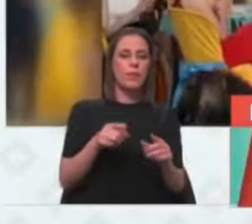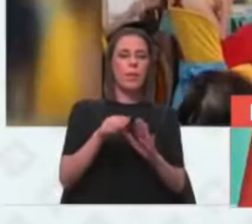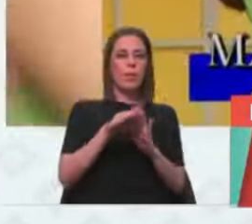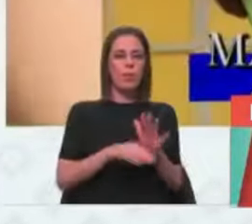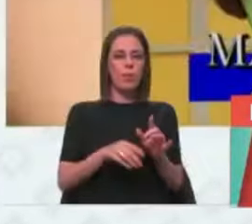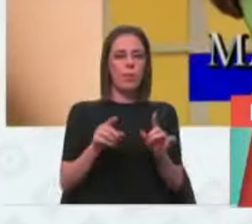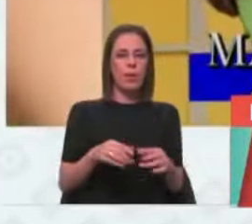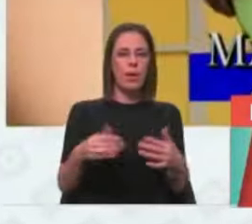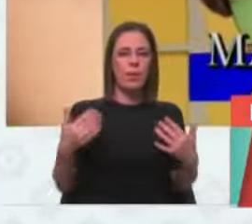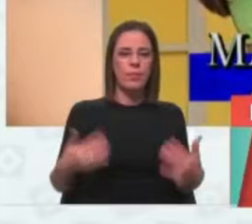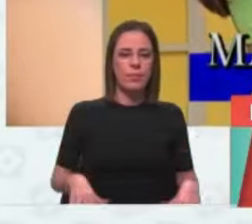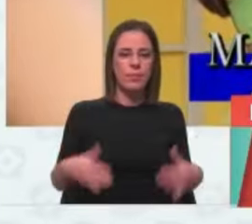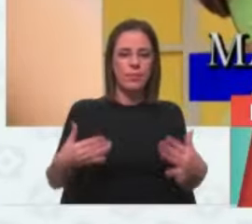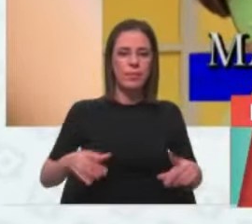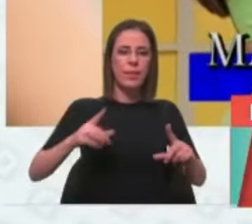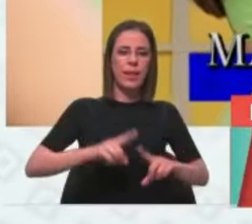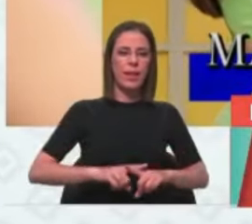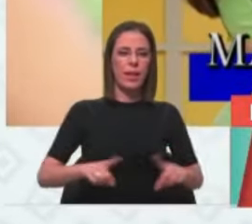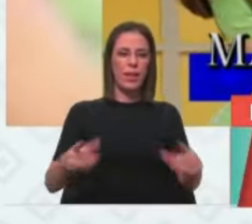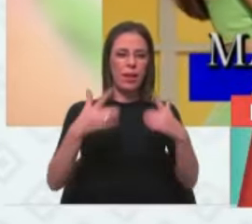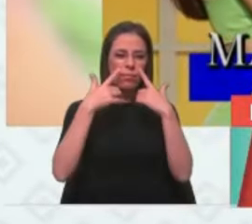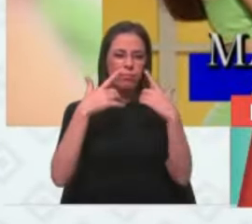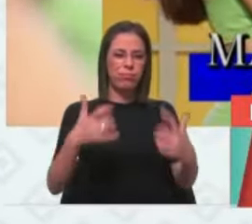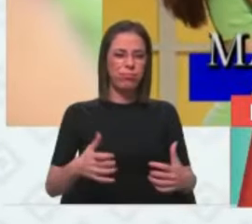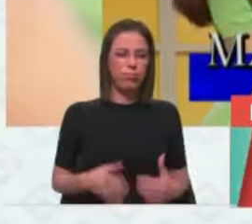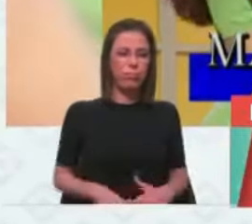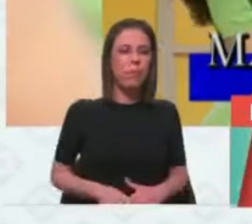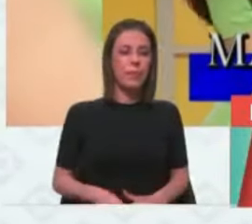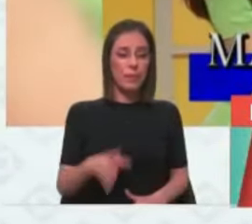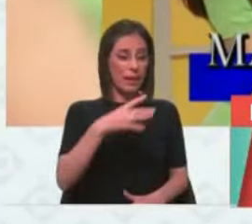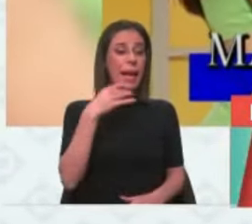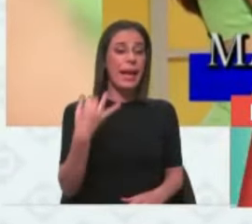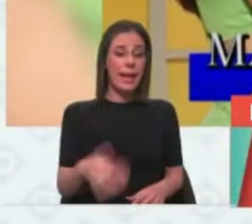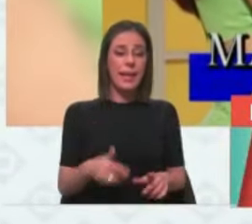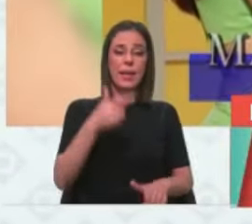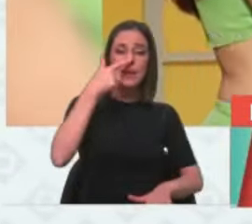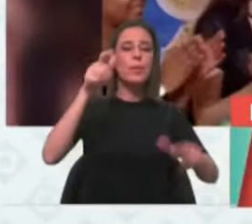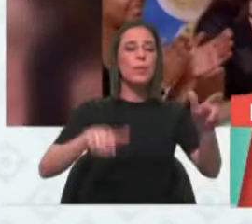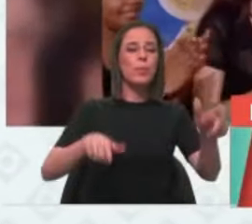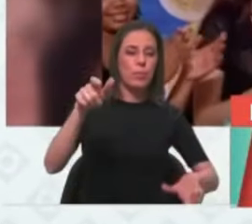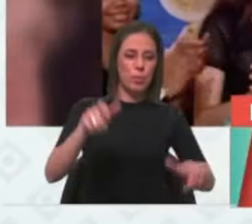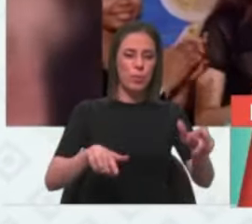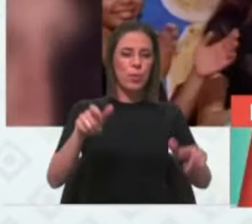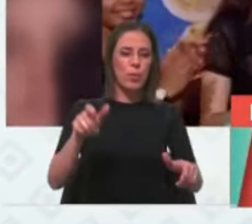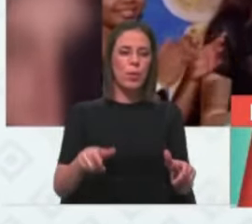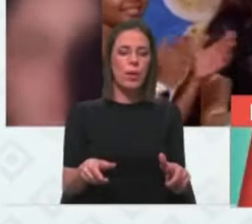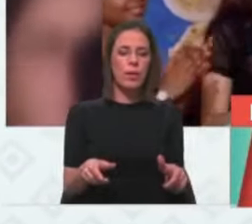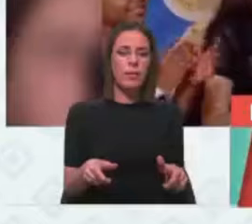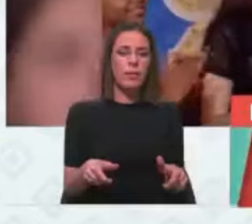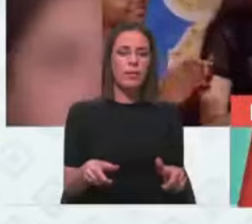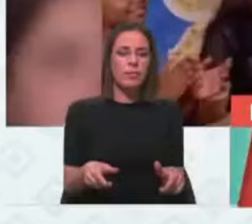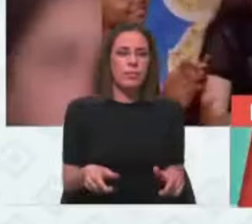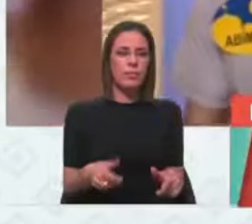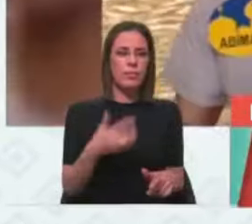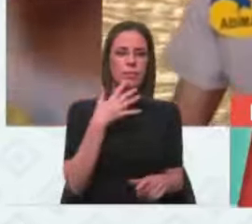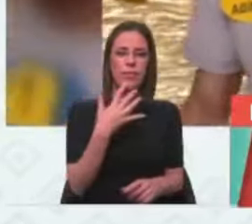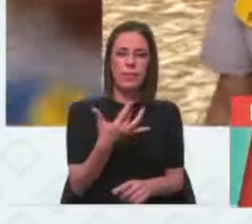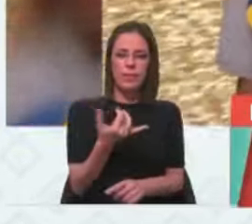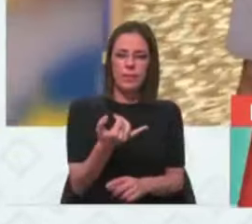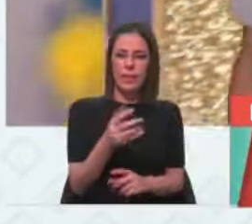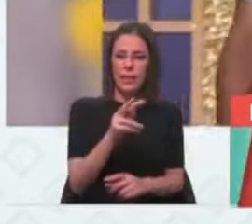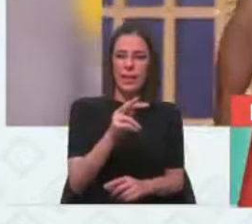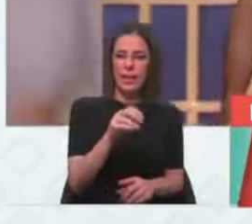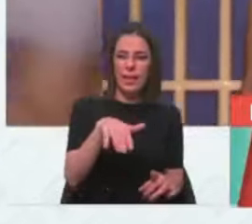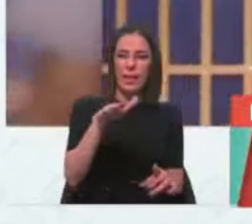facto marcou aqui a diferença. Sim, esquece. Não, é engraçado, são as pessoas que, sei lá, 25 anos, quase